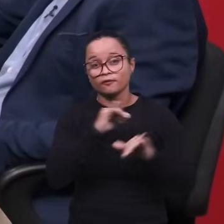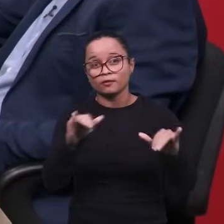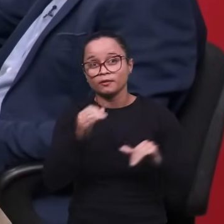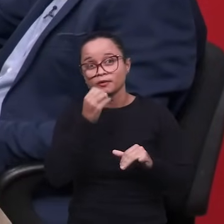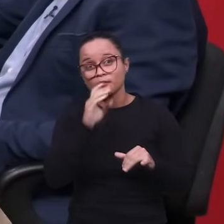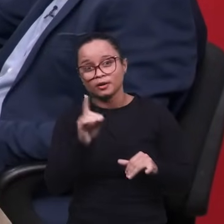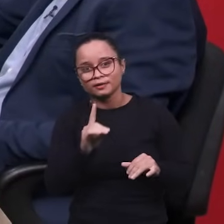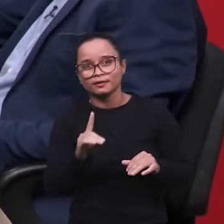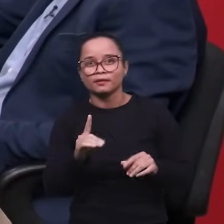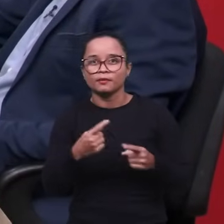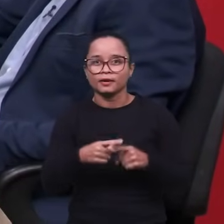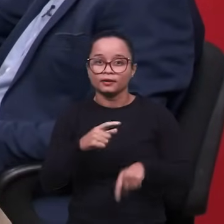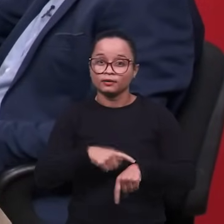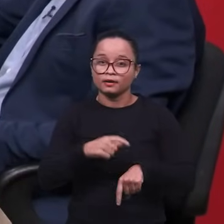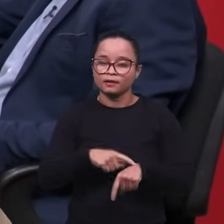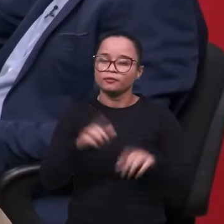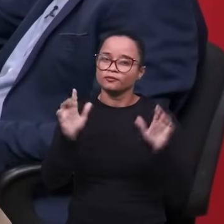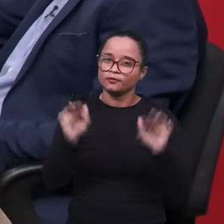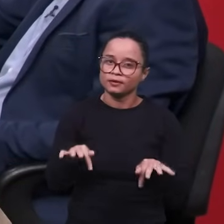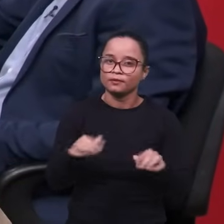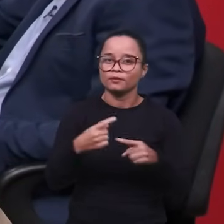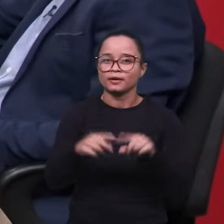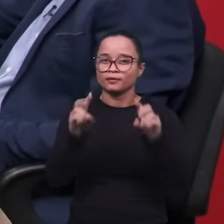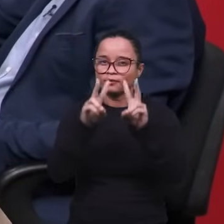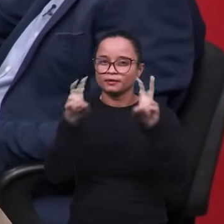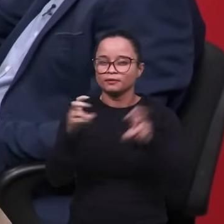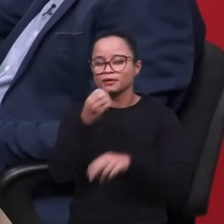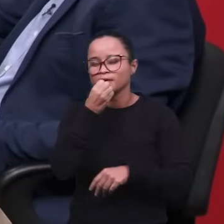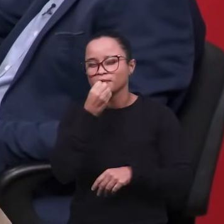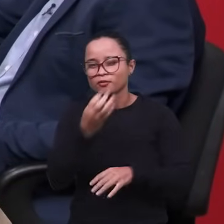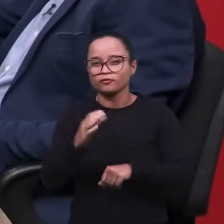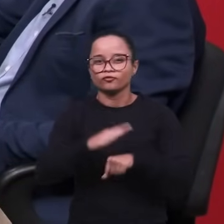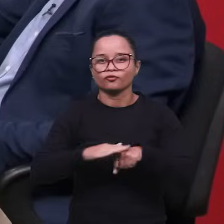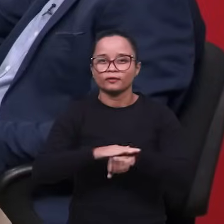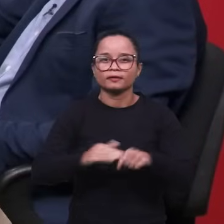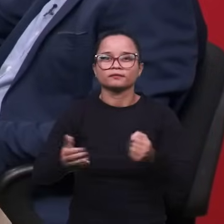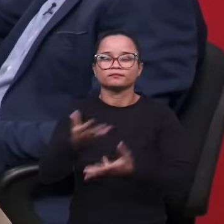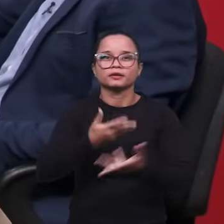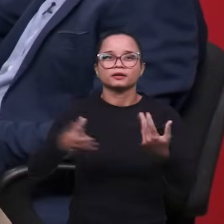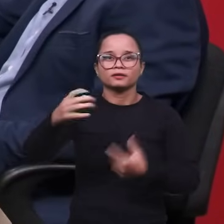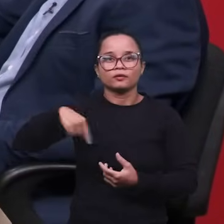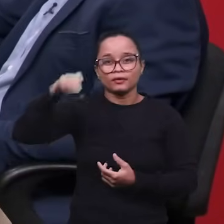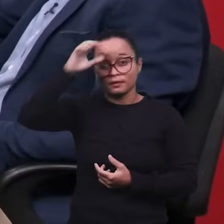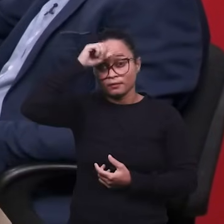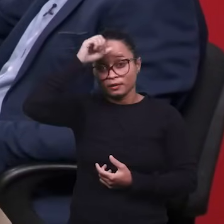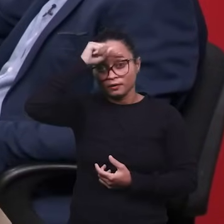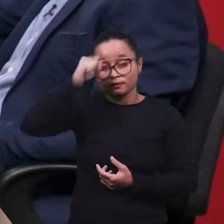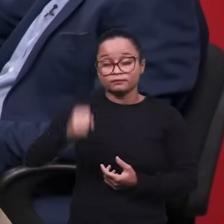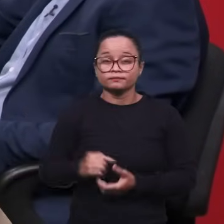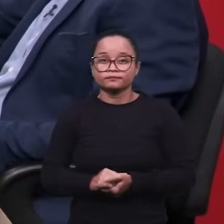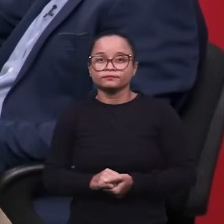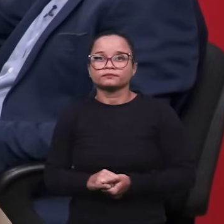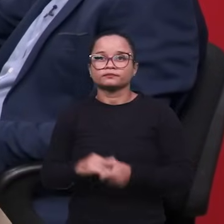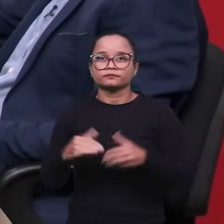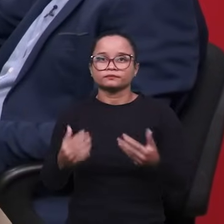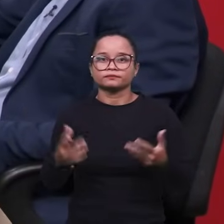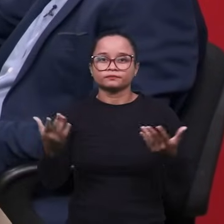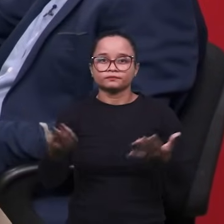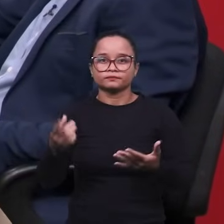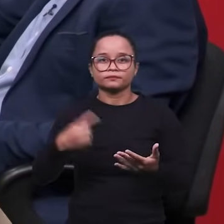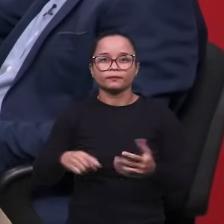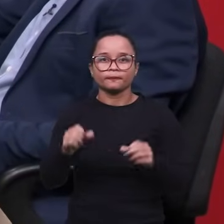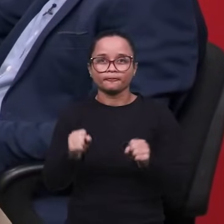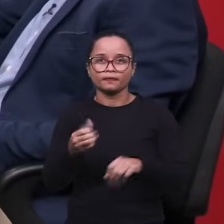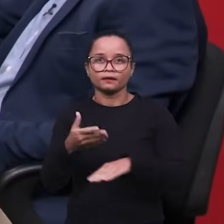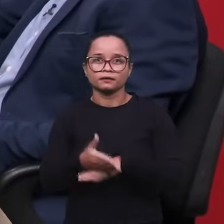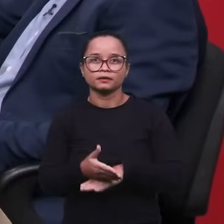acabou. Porque, primeiro que o tema é muito bom de falar, né? E a gente aprende muito, né? E se a gente poderia